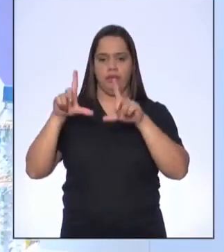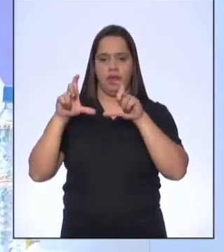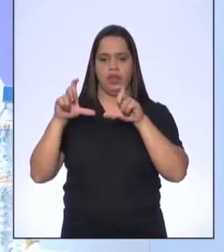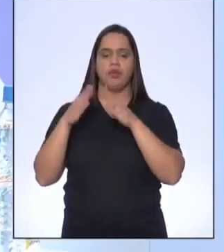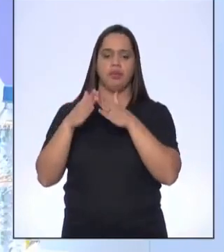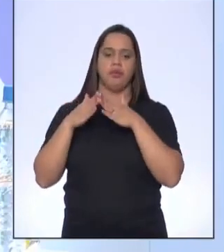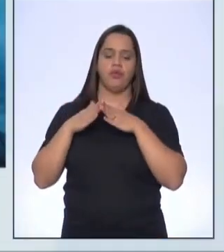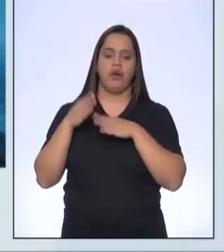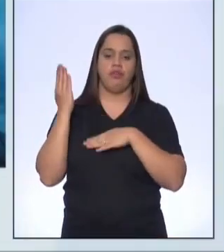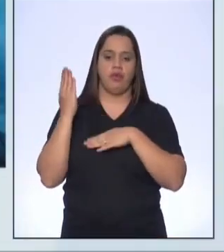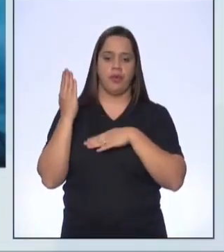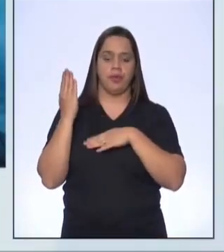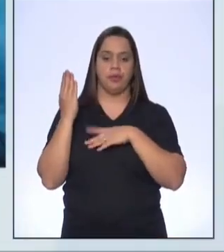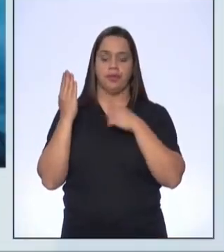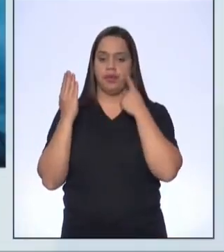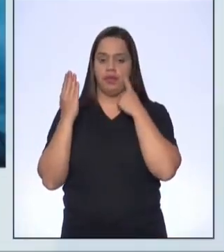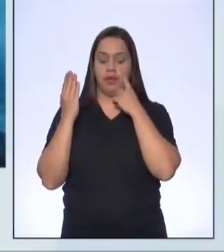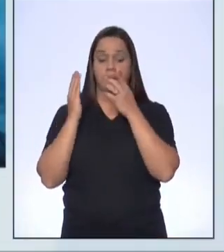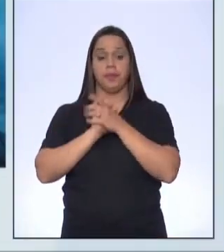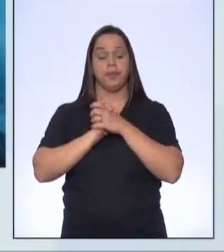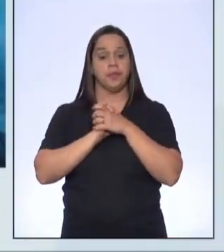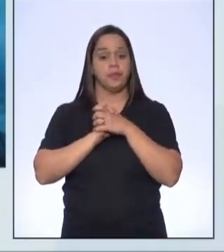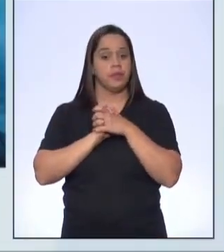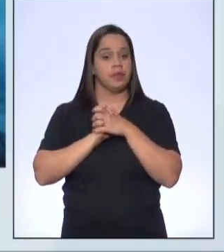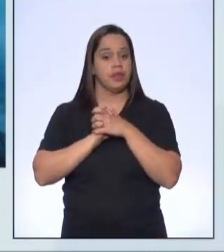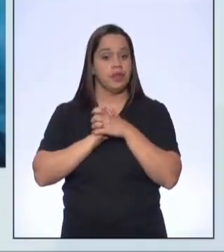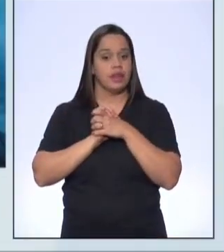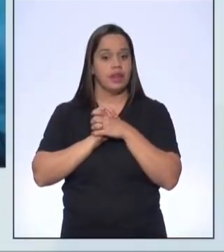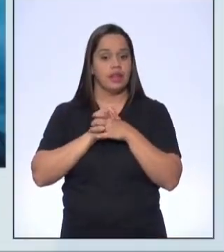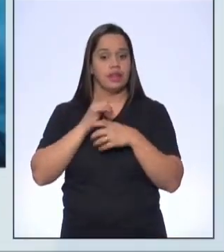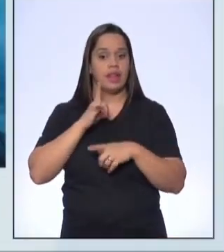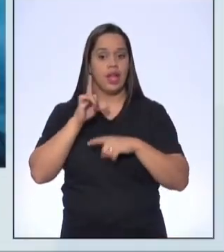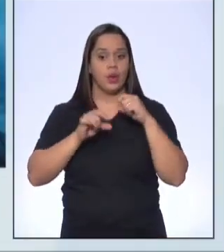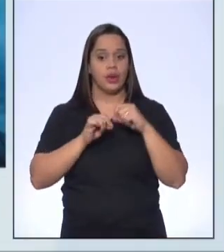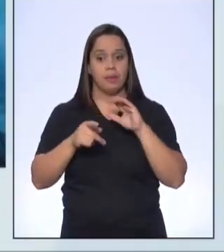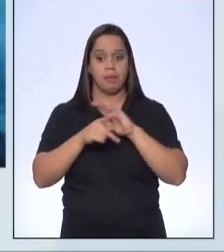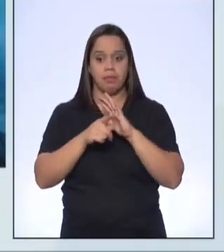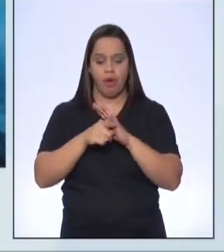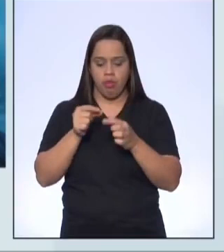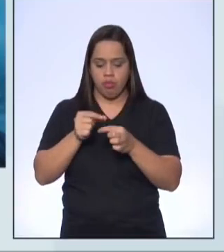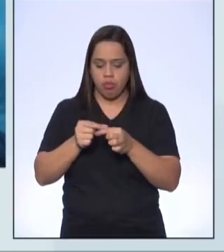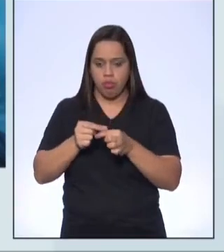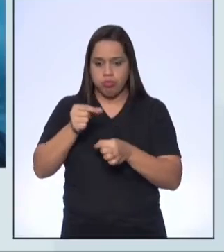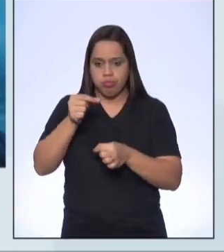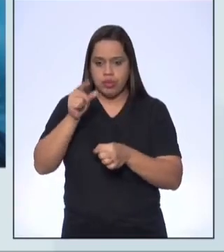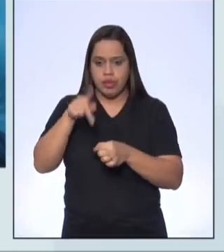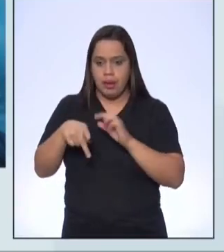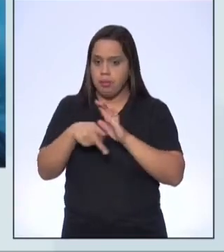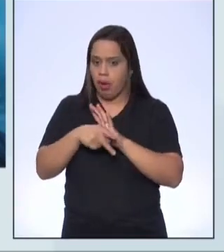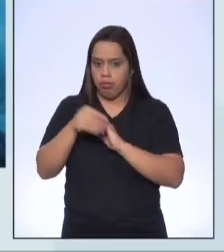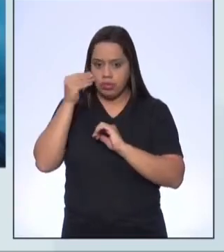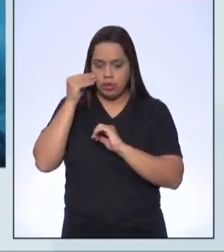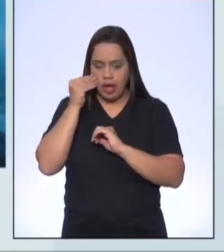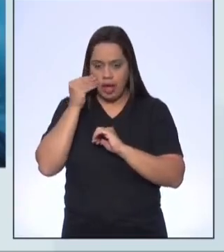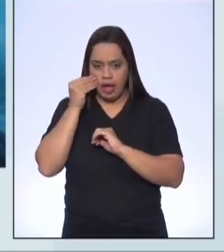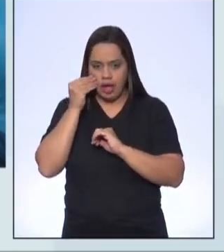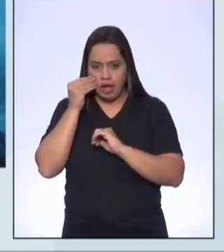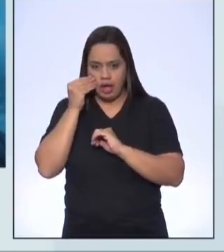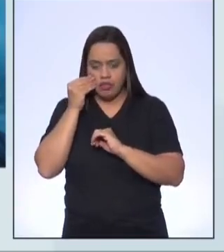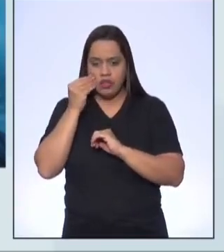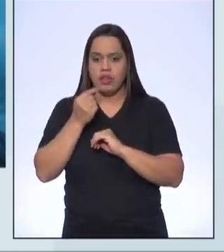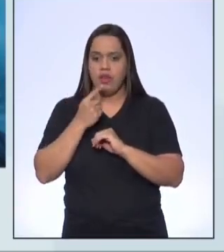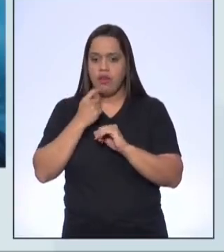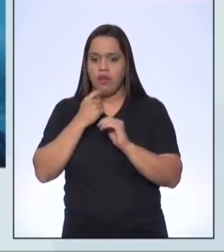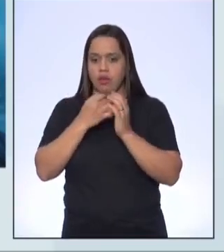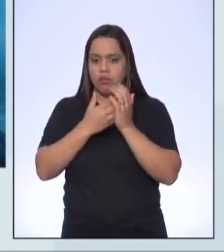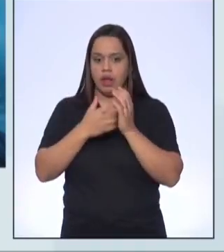por favor. Sim. Na verdade, aqui nós temos a imagem do teste, mas alguns fizeram associação à vacina. E não